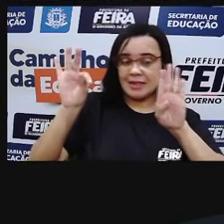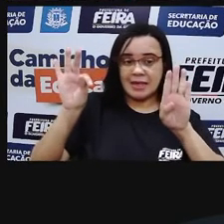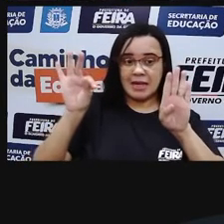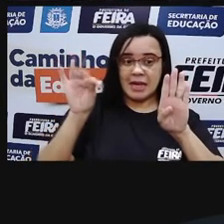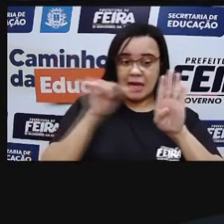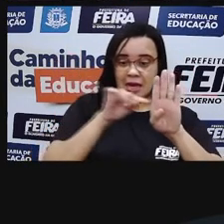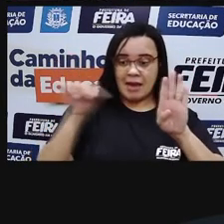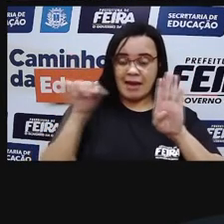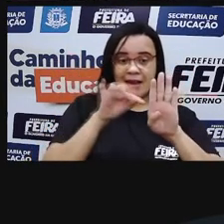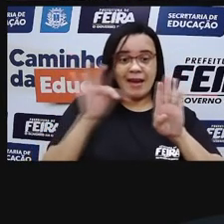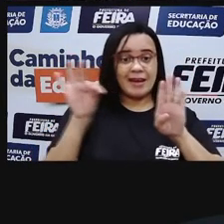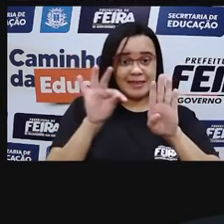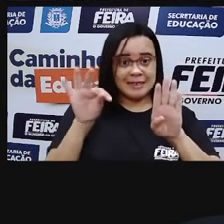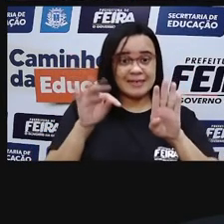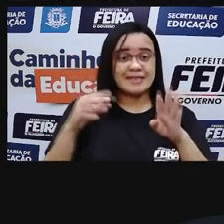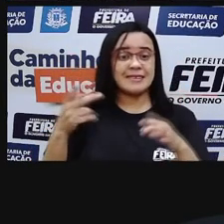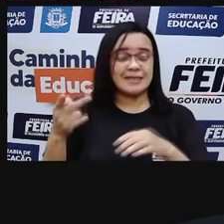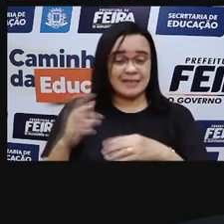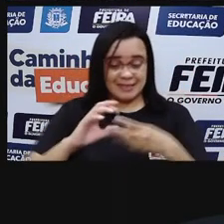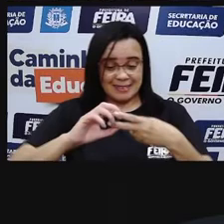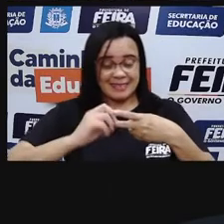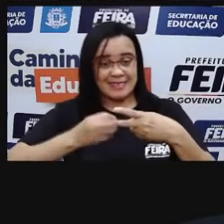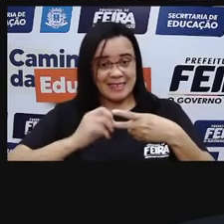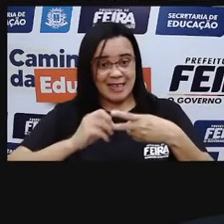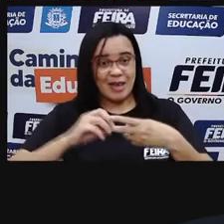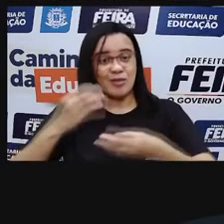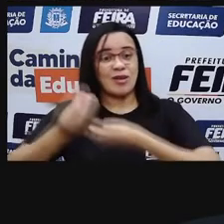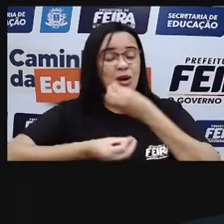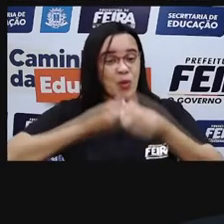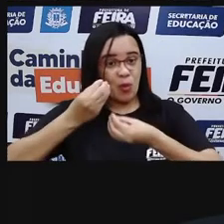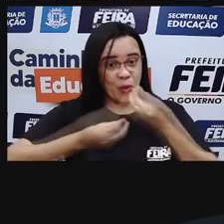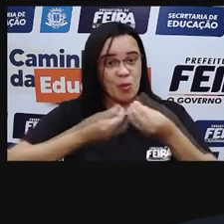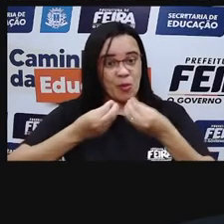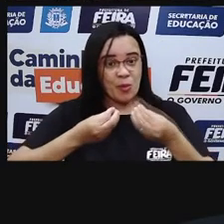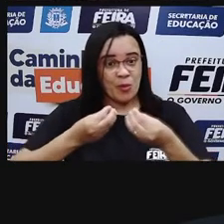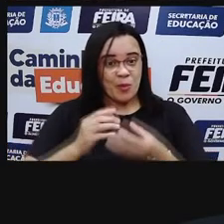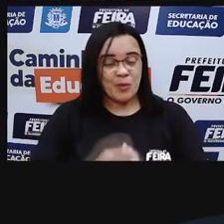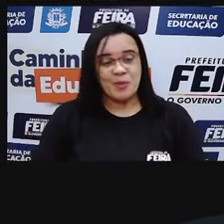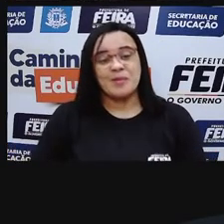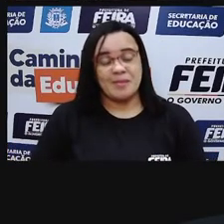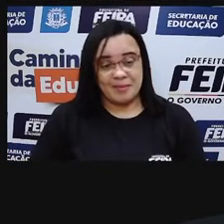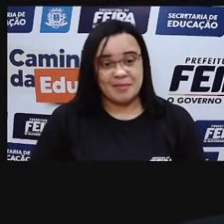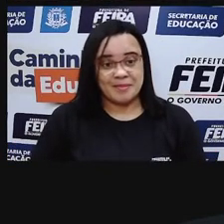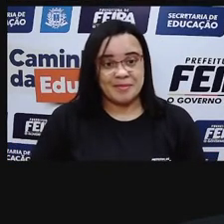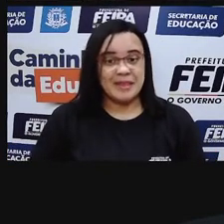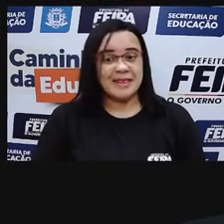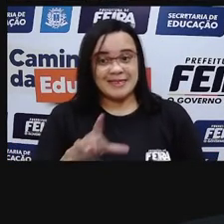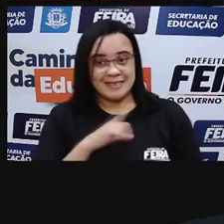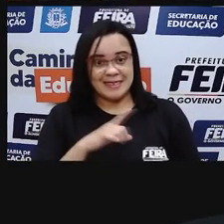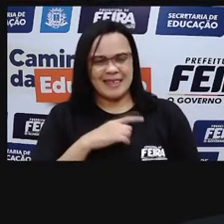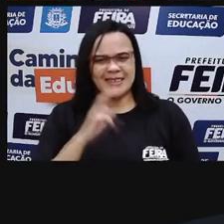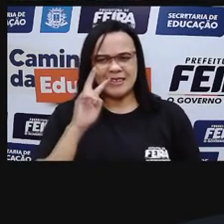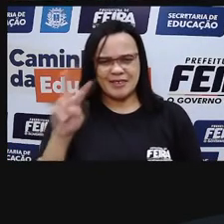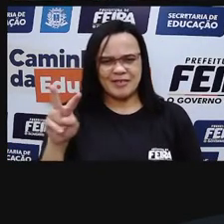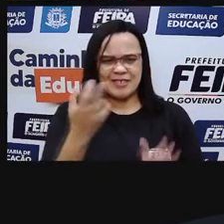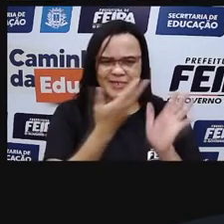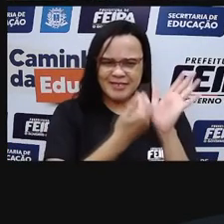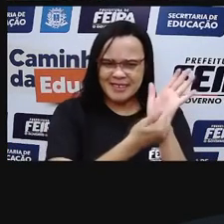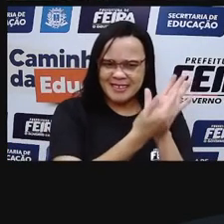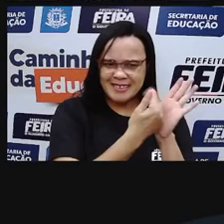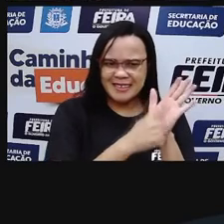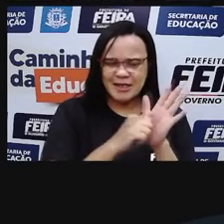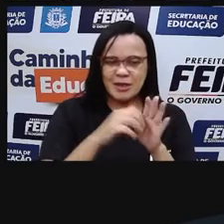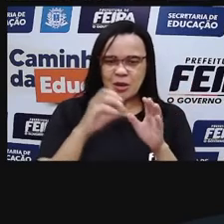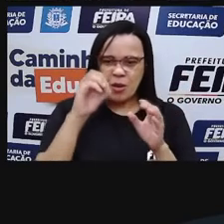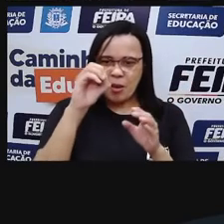tanto a B quanto a T, elas vão ter receptores. O que, que é isso? Vê aqui nessa imagem, né? Tem uma bolinha,